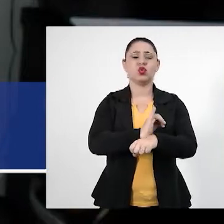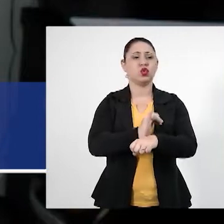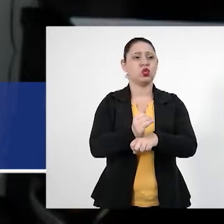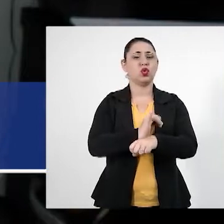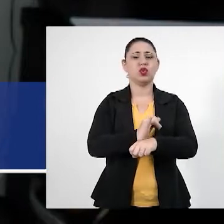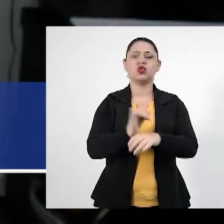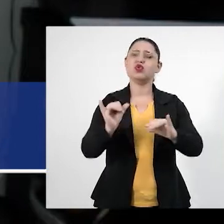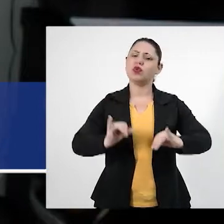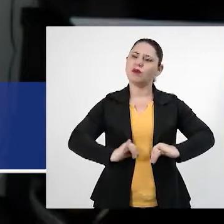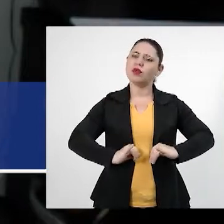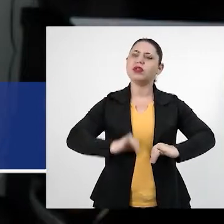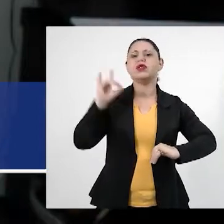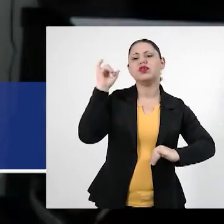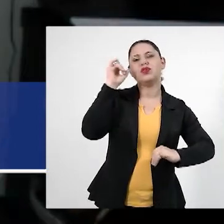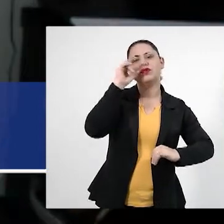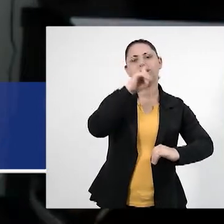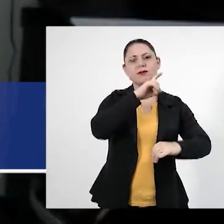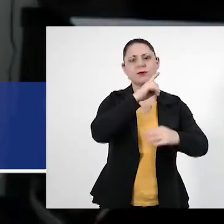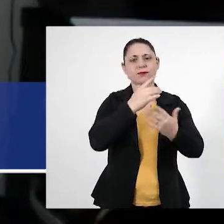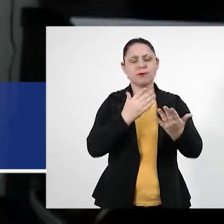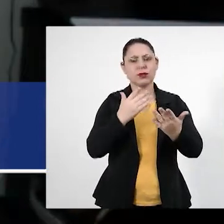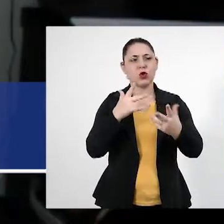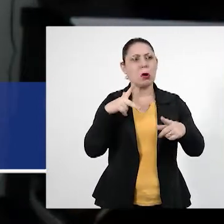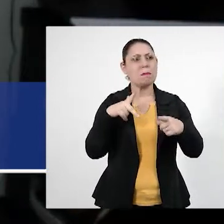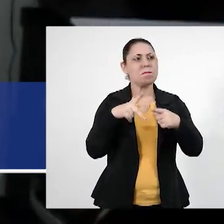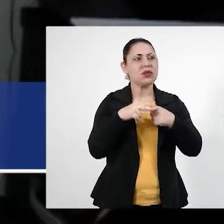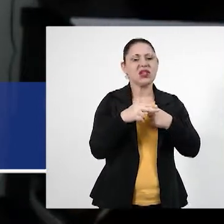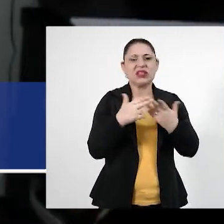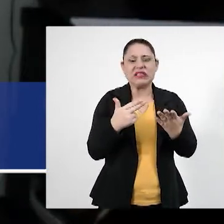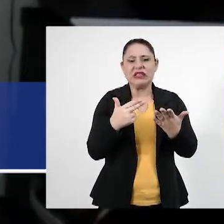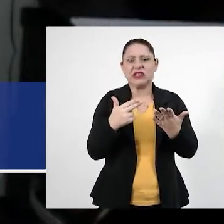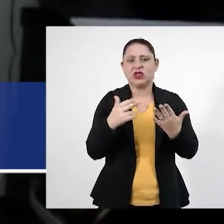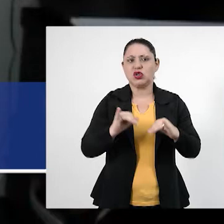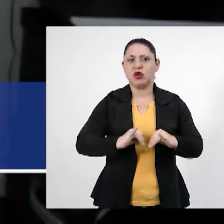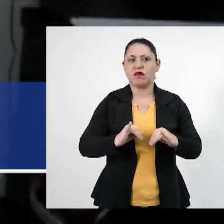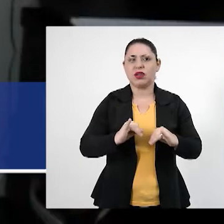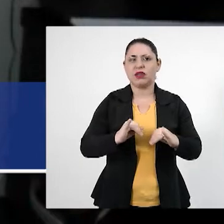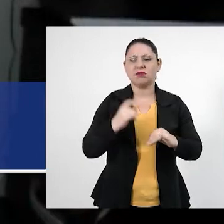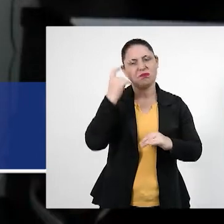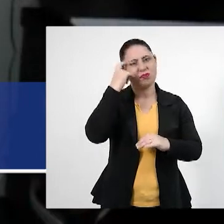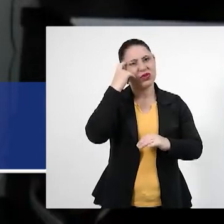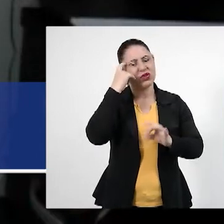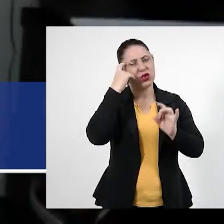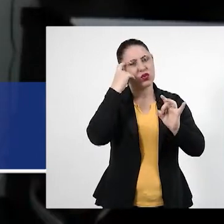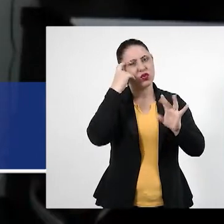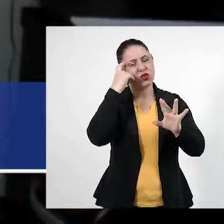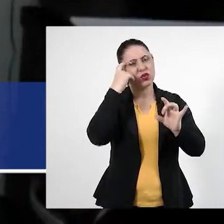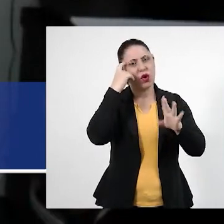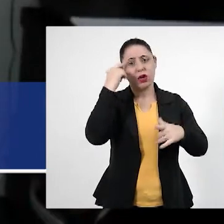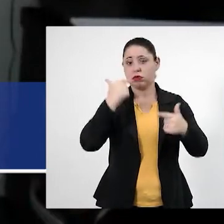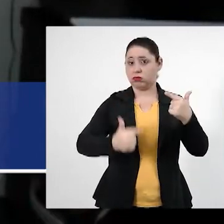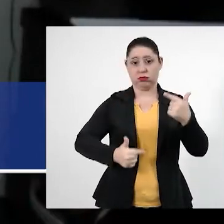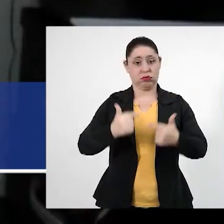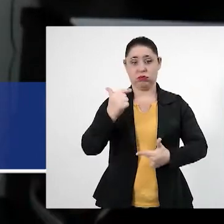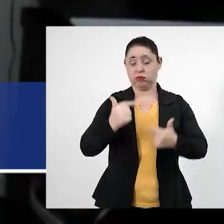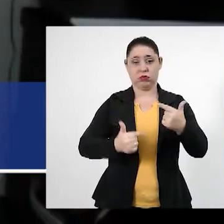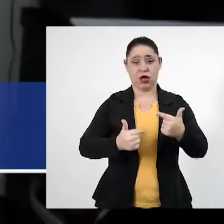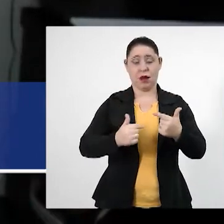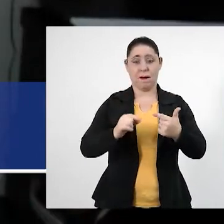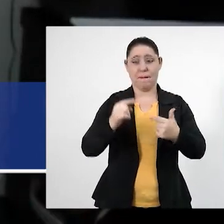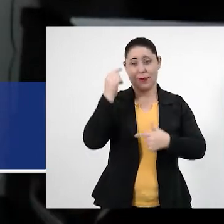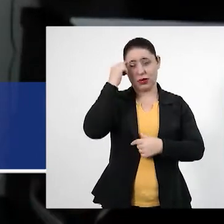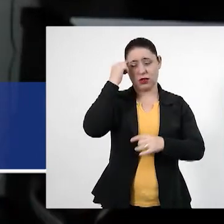precisa tomar ações enérgicas, difíceis, cortar na carne, não